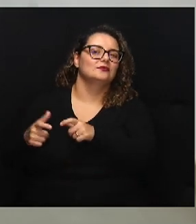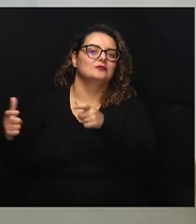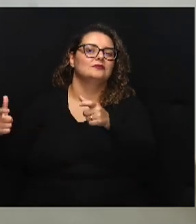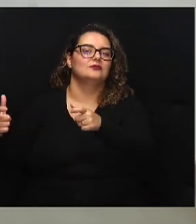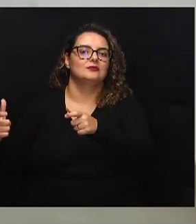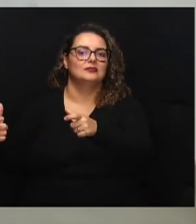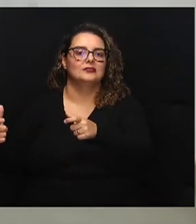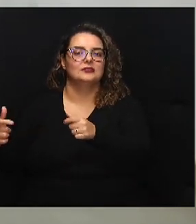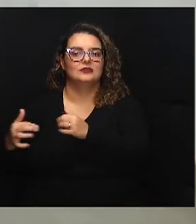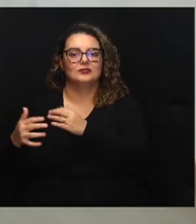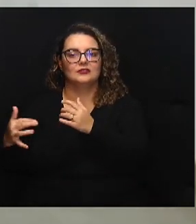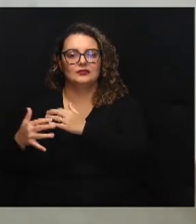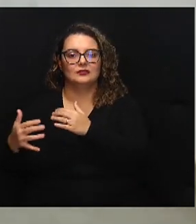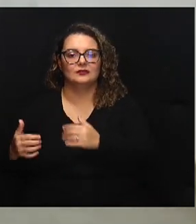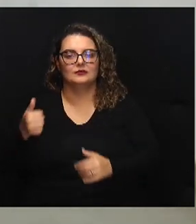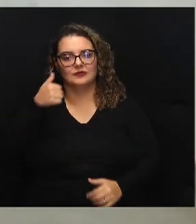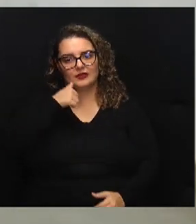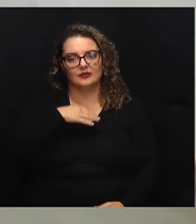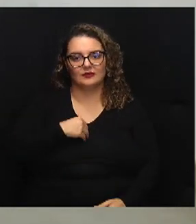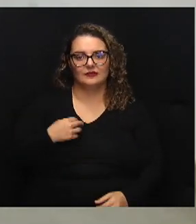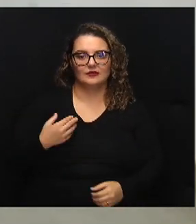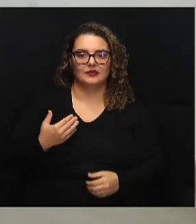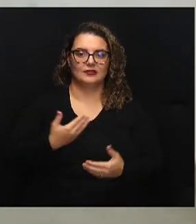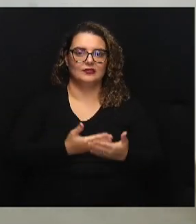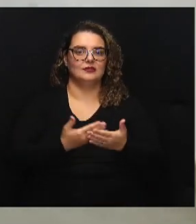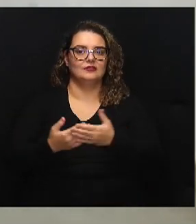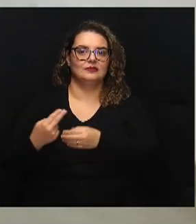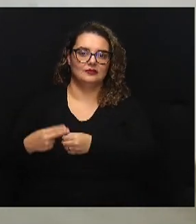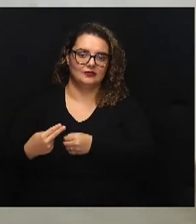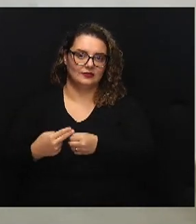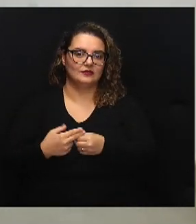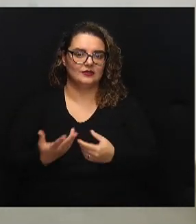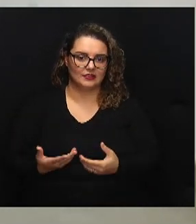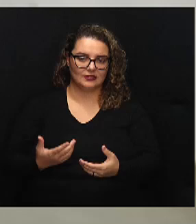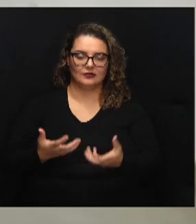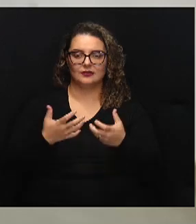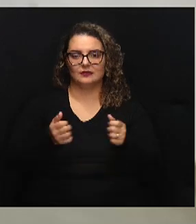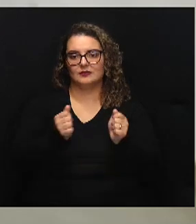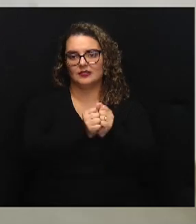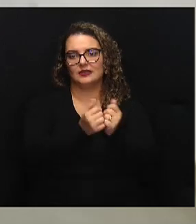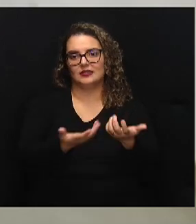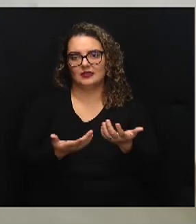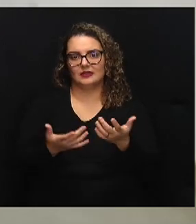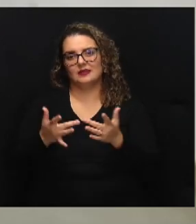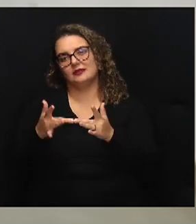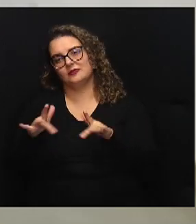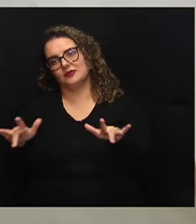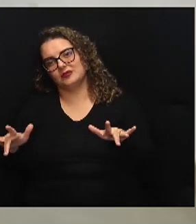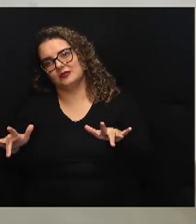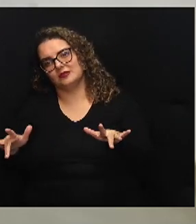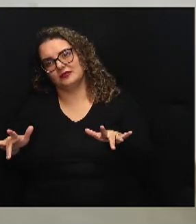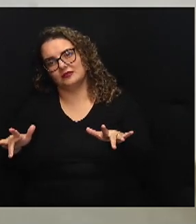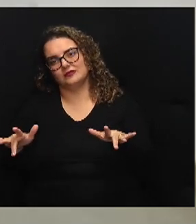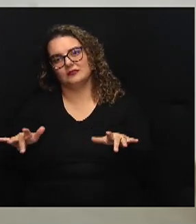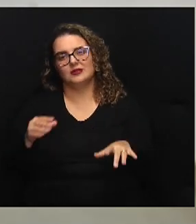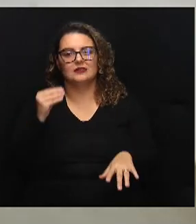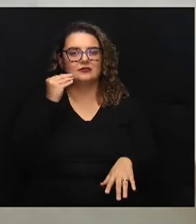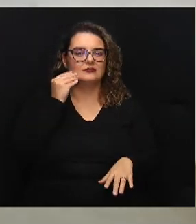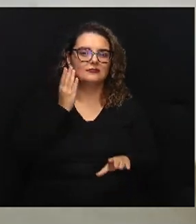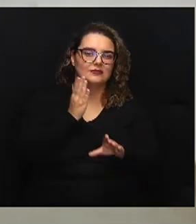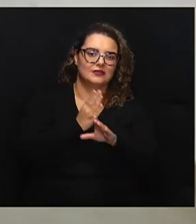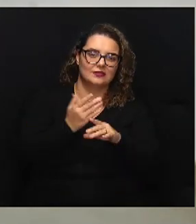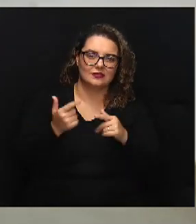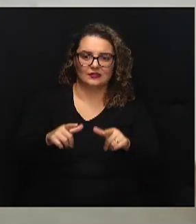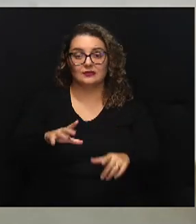Bernardo, minha filha estudava no Unicamp e eu queria ficar mais próximo dela. E aí eu me separei e acabei tentando achar um lugar